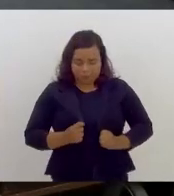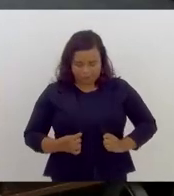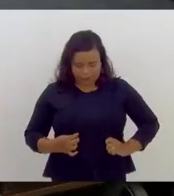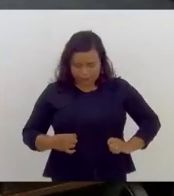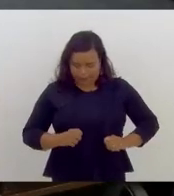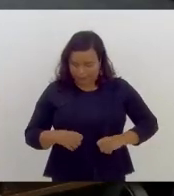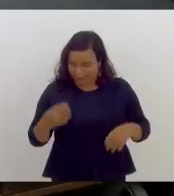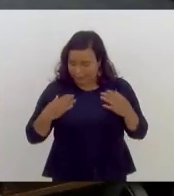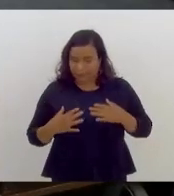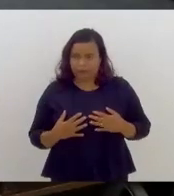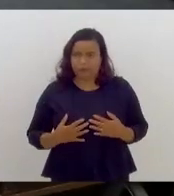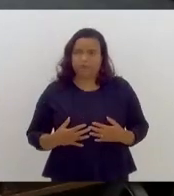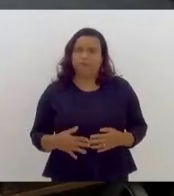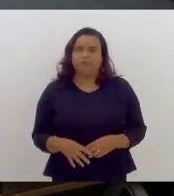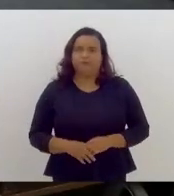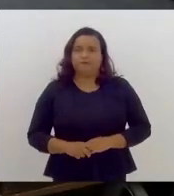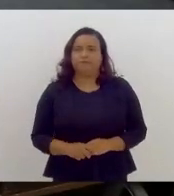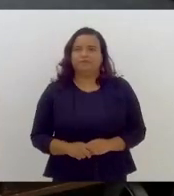Hein?